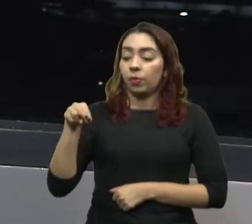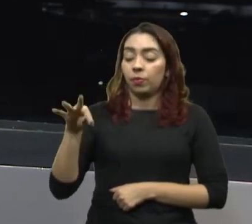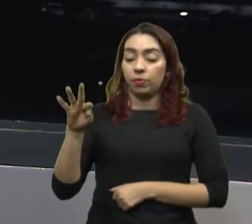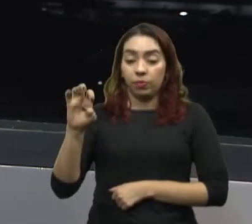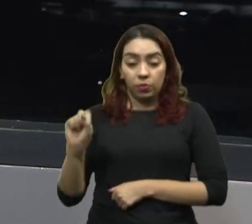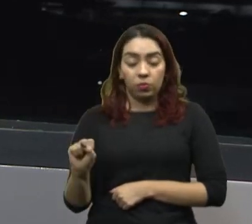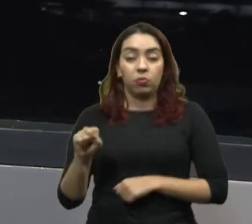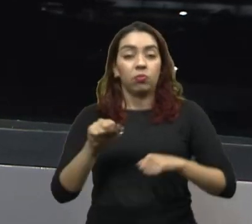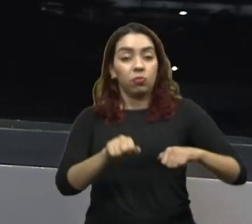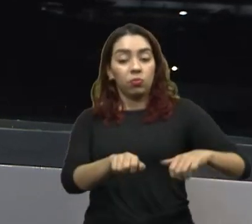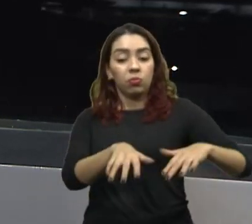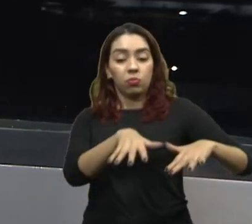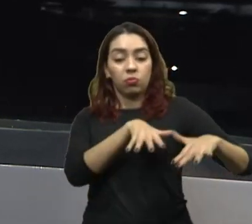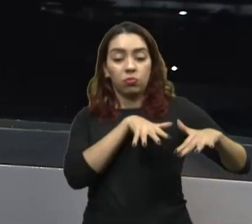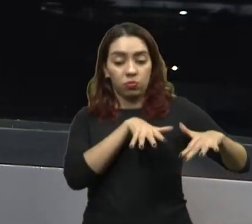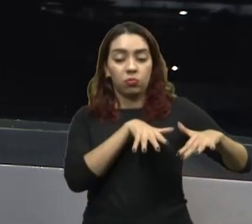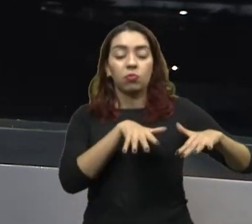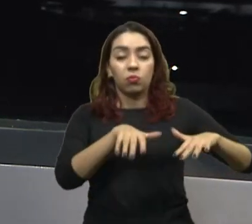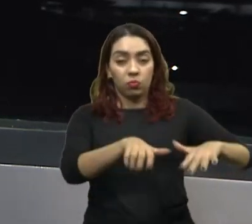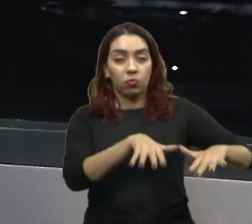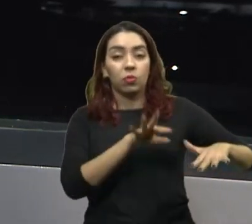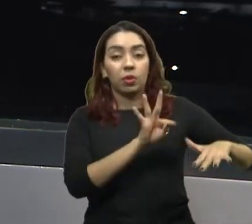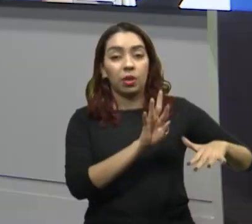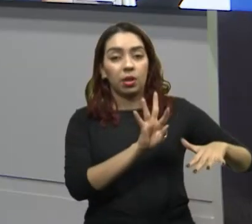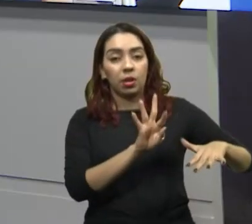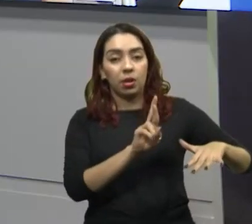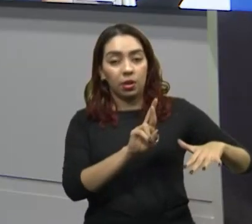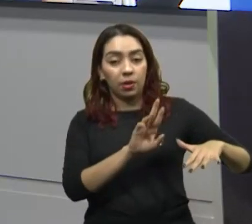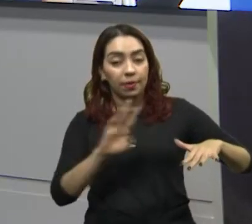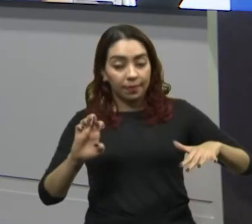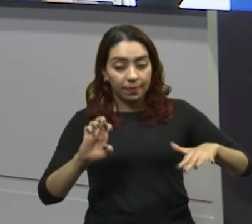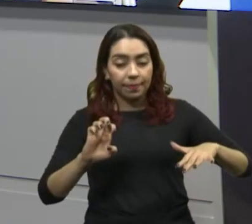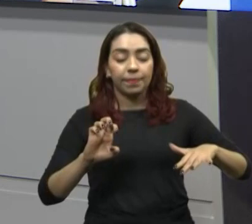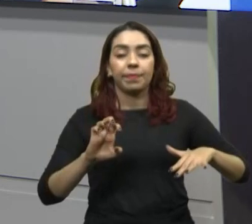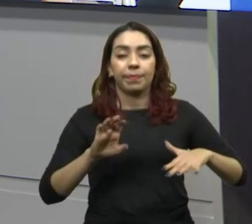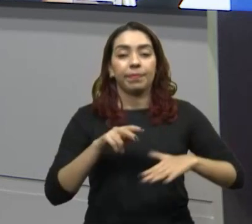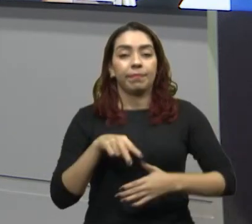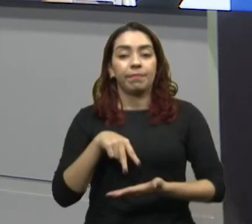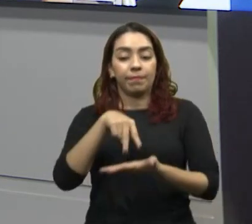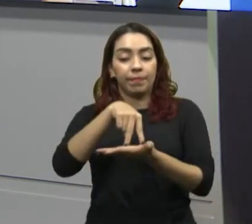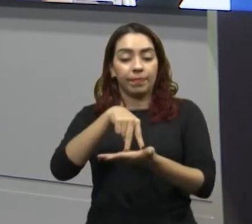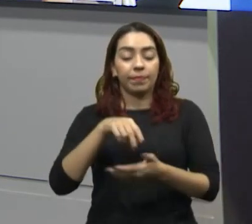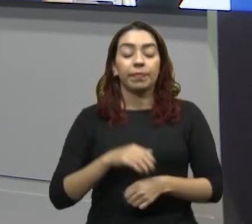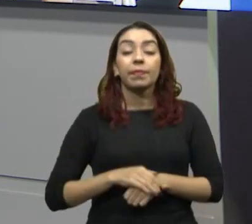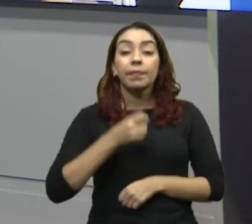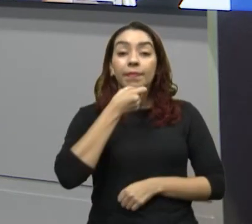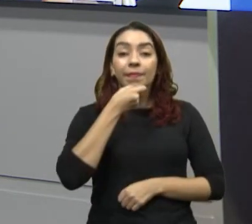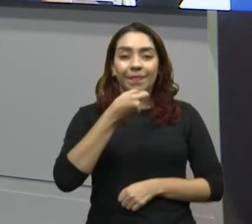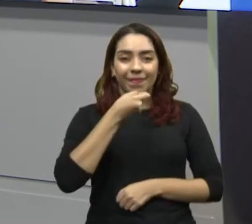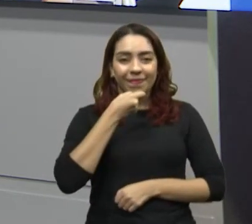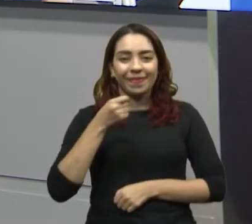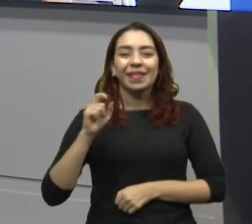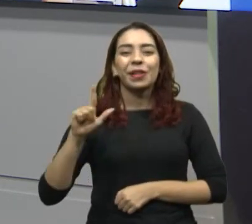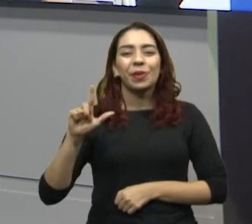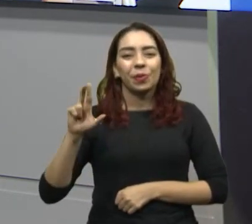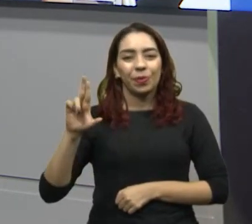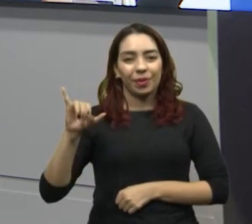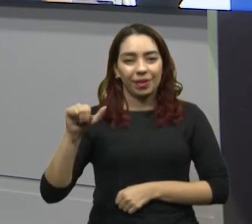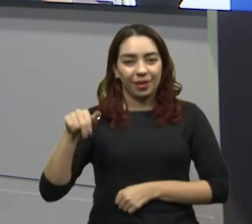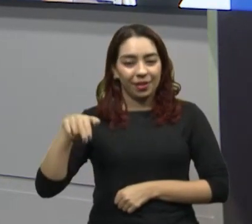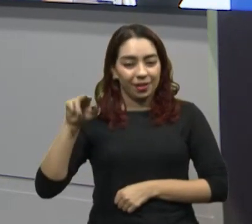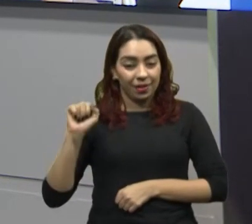no auditório da nova sede do TRE. Quem acompanhou a solenidade foi a repórter Luciana de Andrade